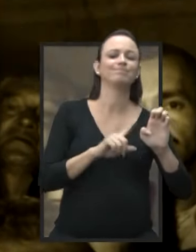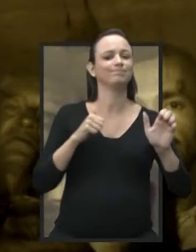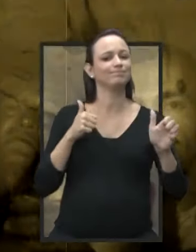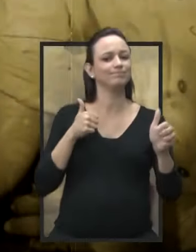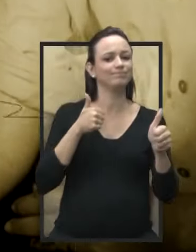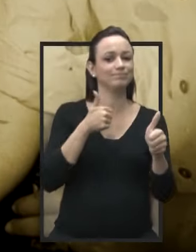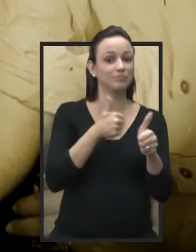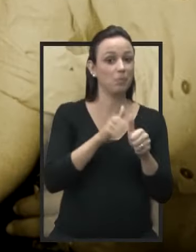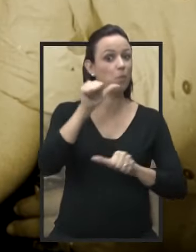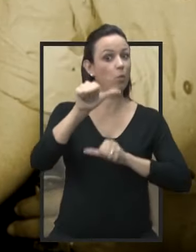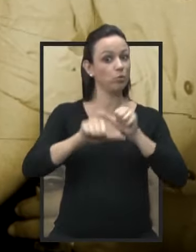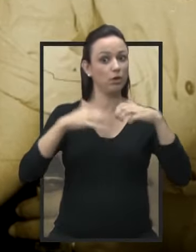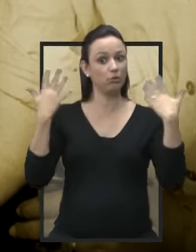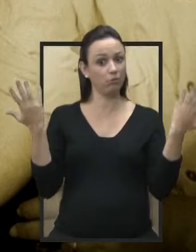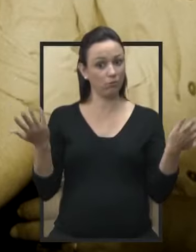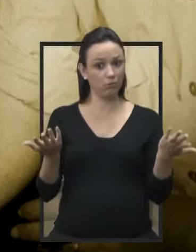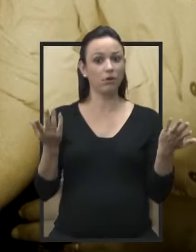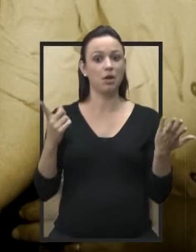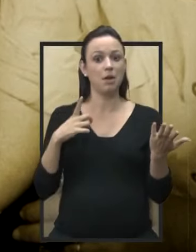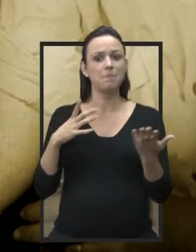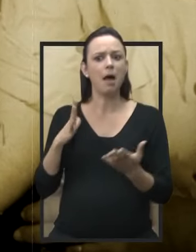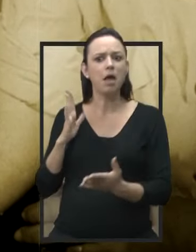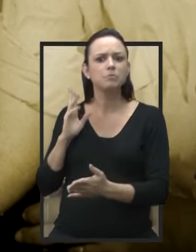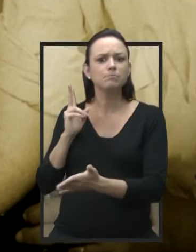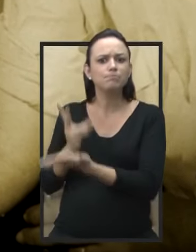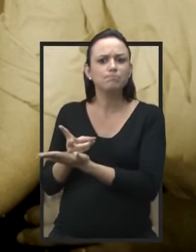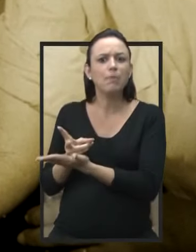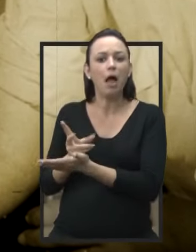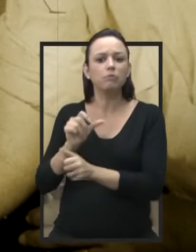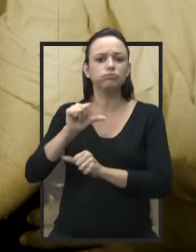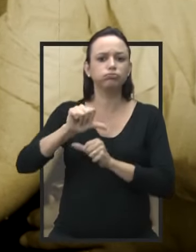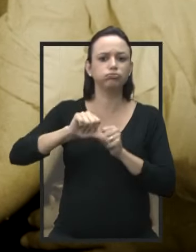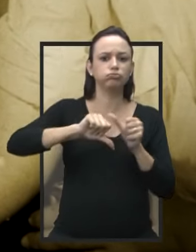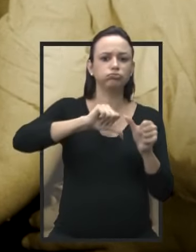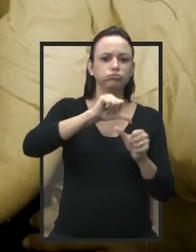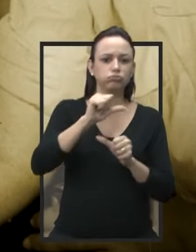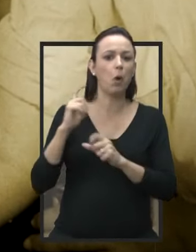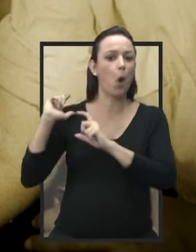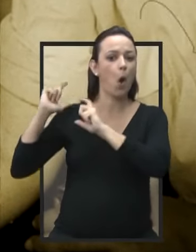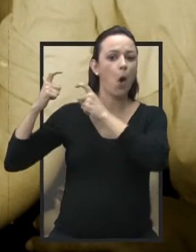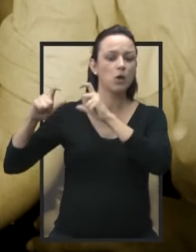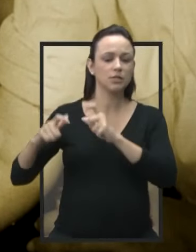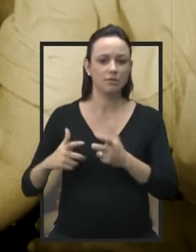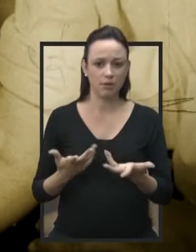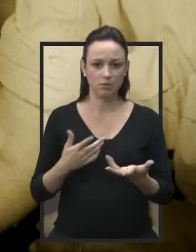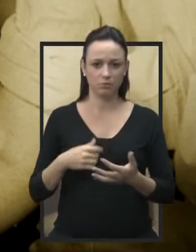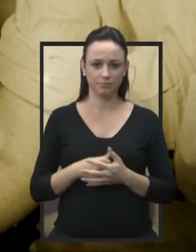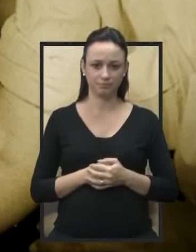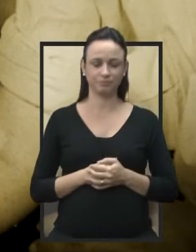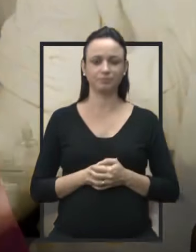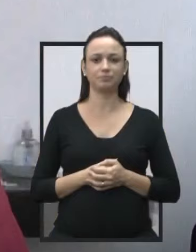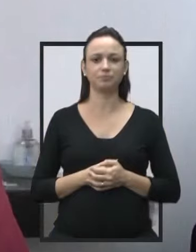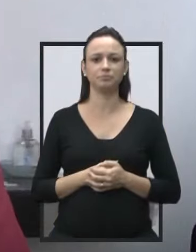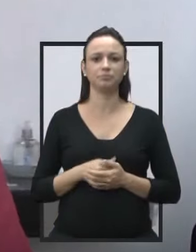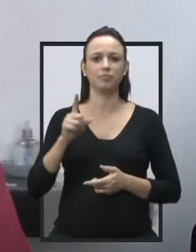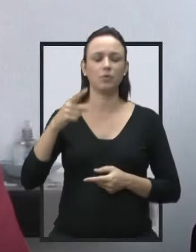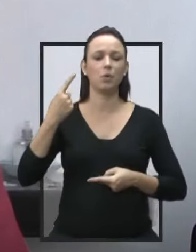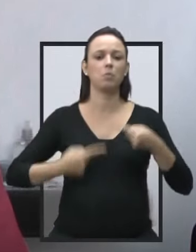mudança e tanto para quem estava mais do que alicerçado nas bases mais conservadoras da política.